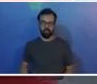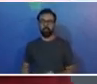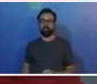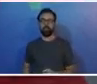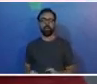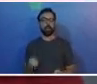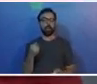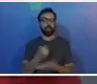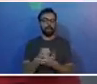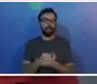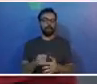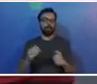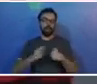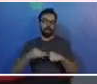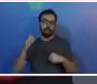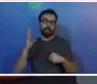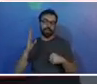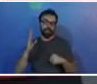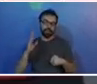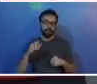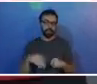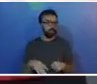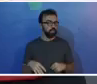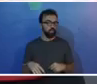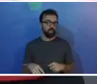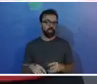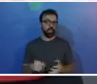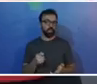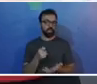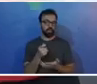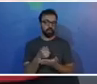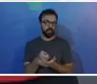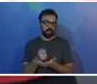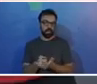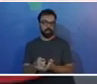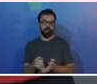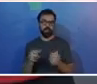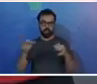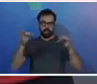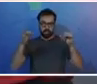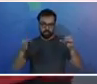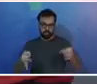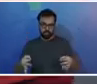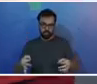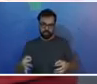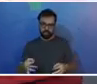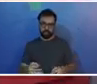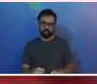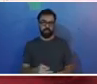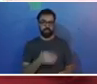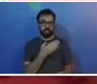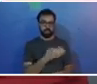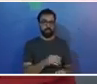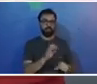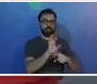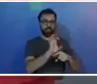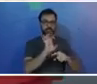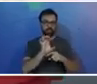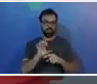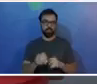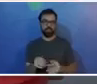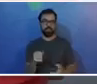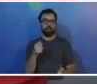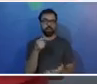precisava. Esses que estão grifados em vermelho são estados críticos. Eles gastaram mais do